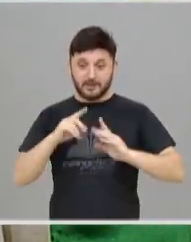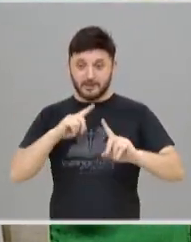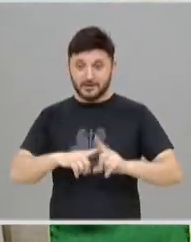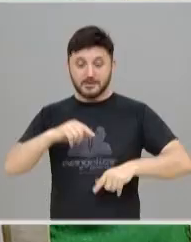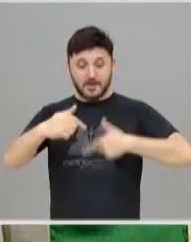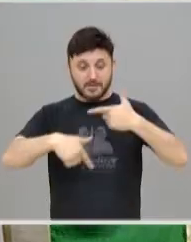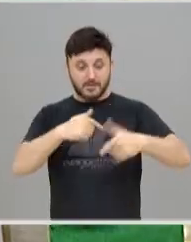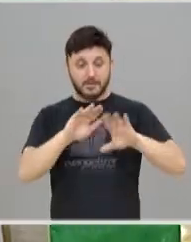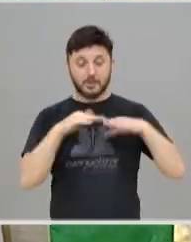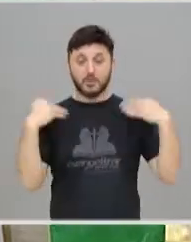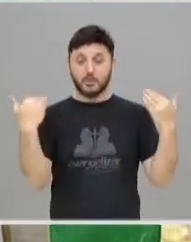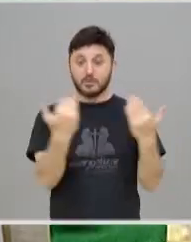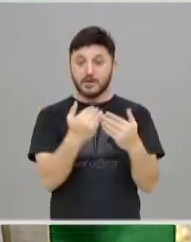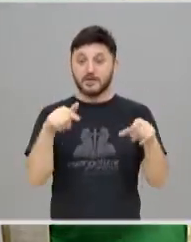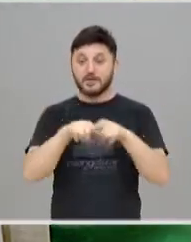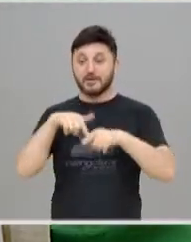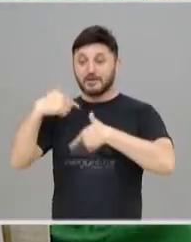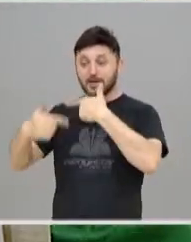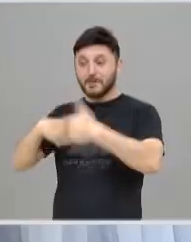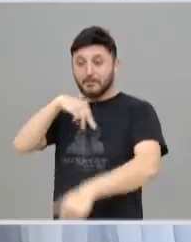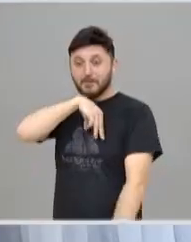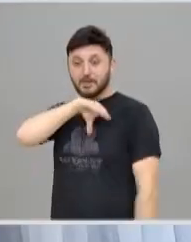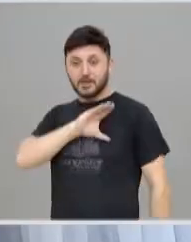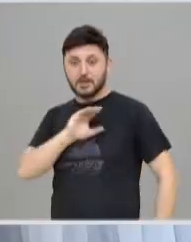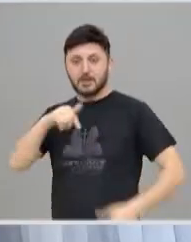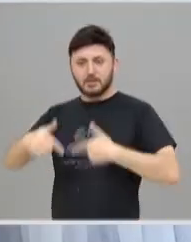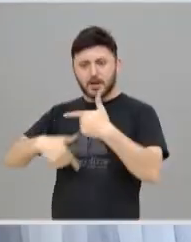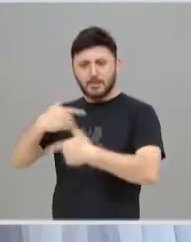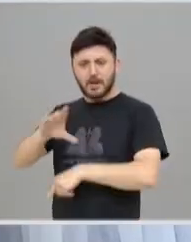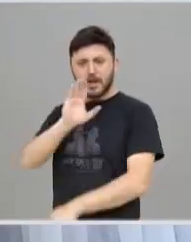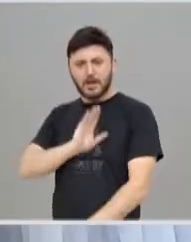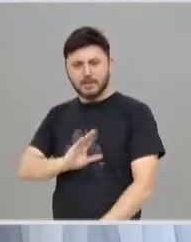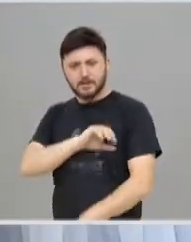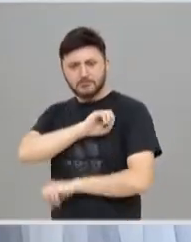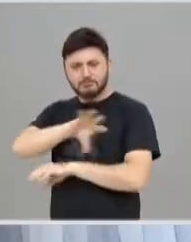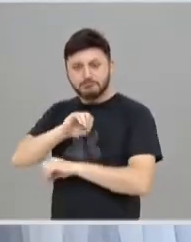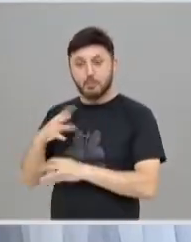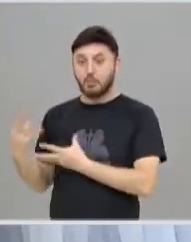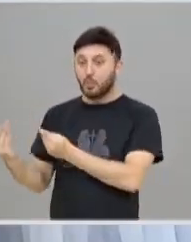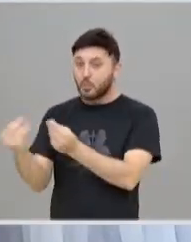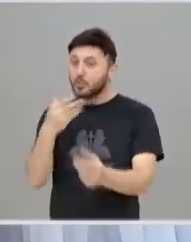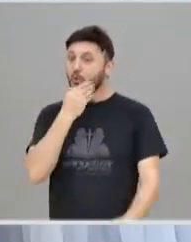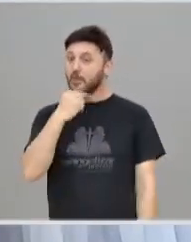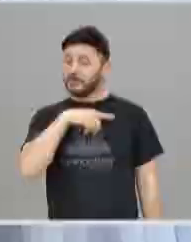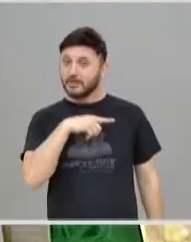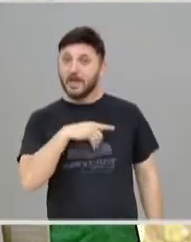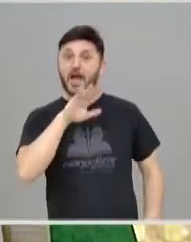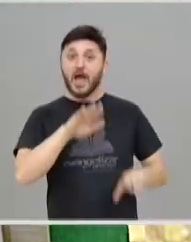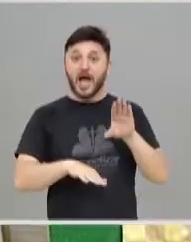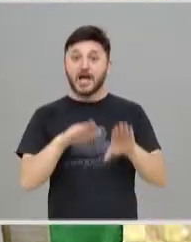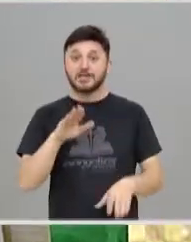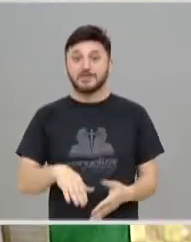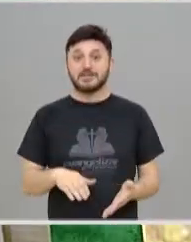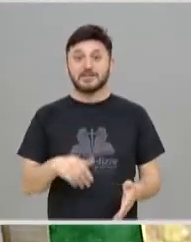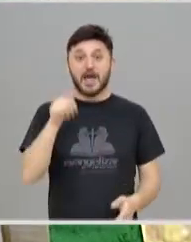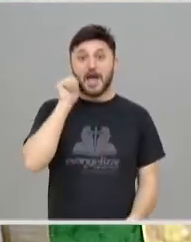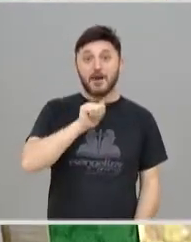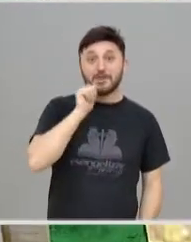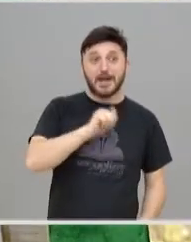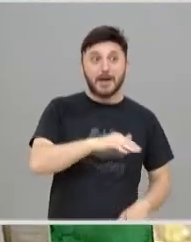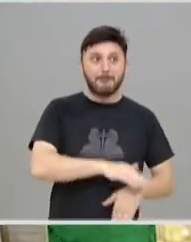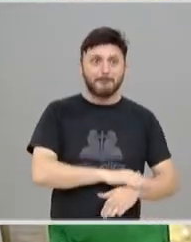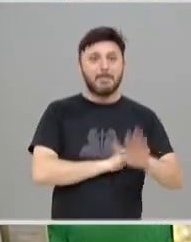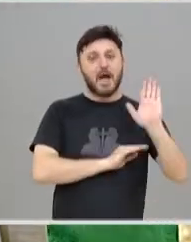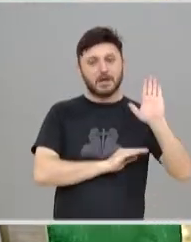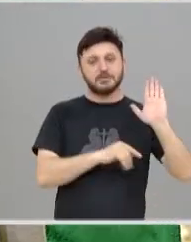nas comunidades, trabalhando como ministro, trabalhando como catequista, e são muitos. Às vezes são, as mulheres são